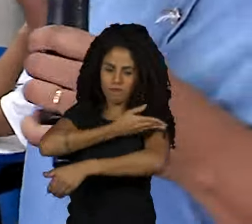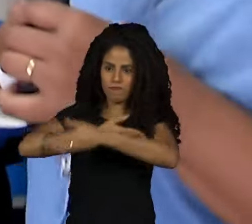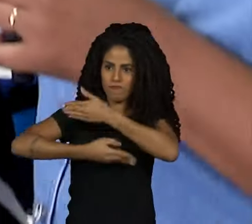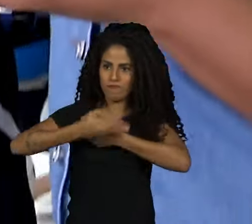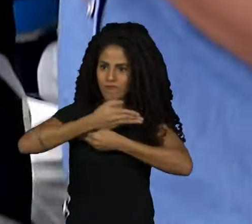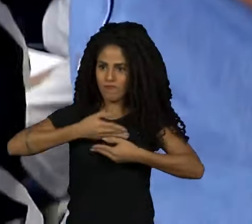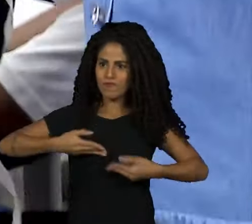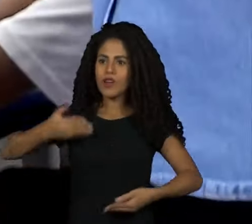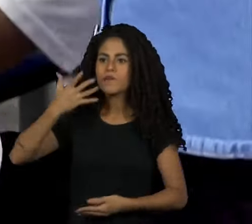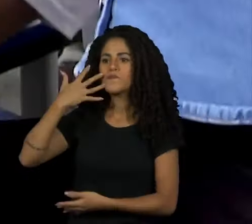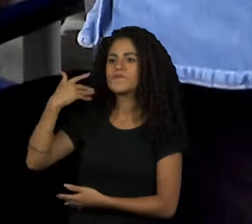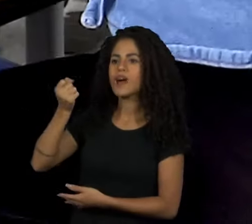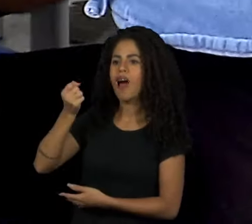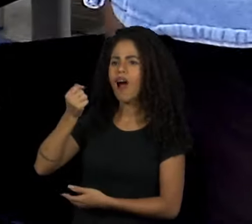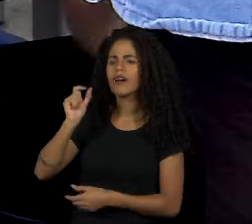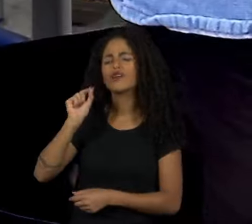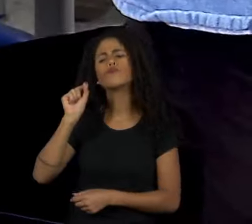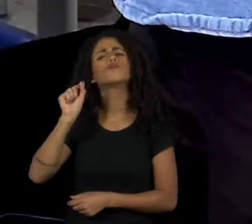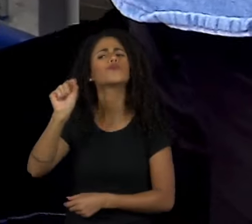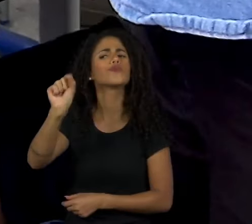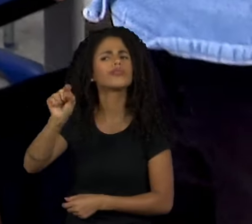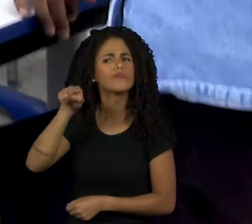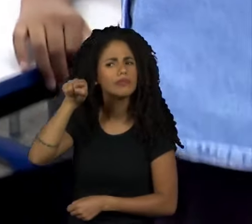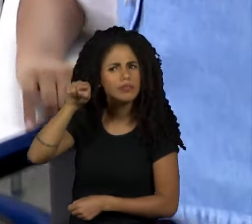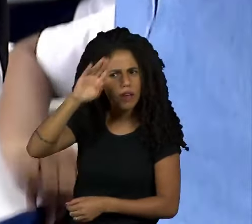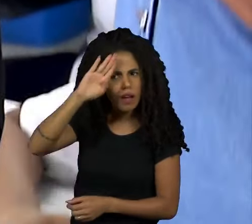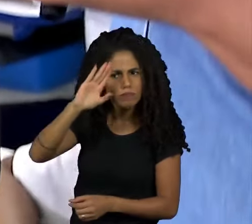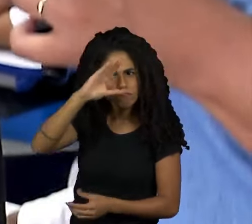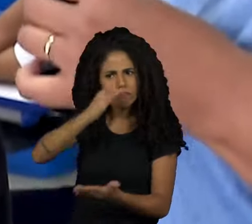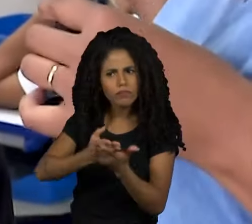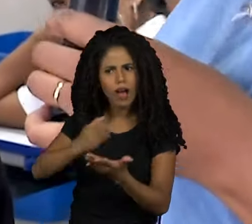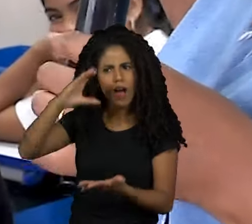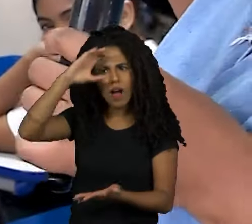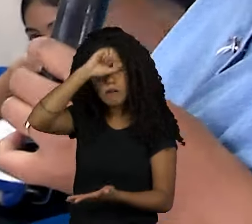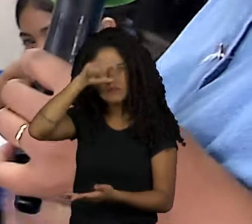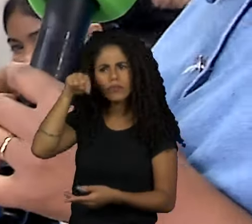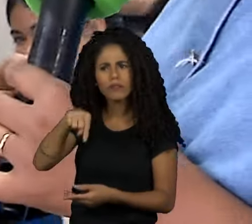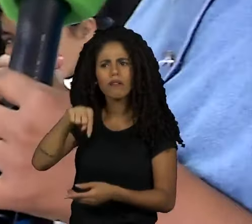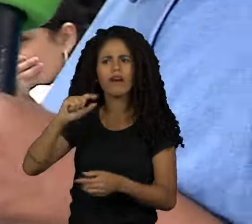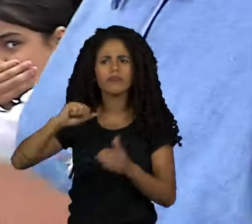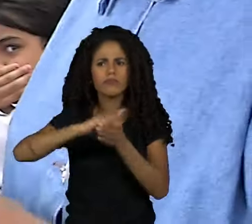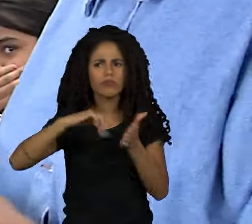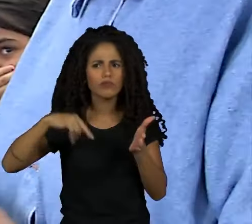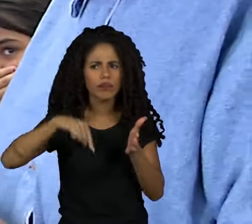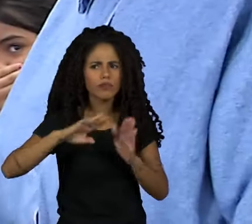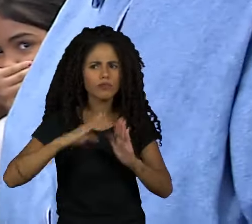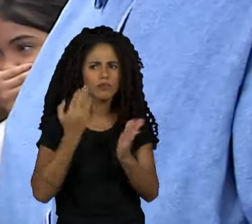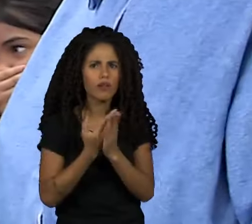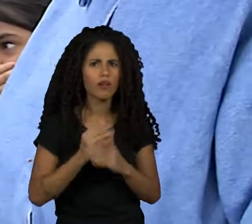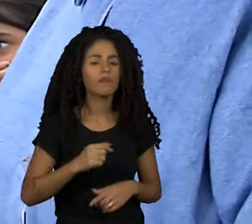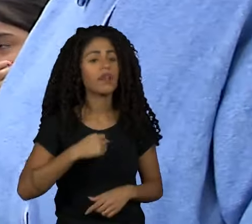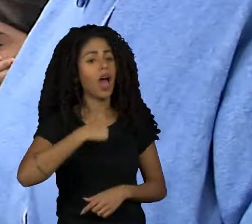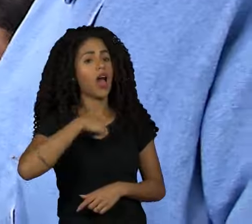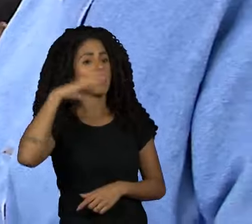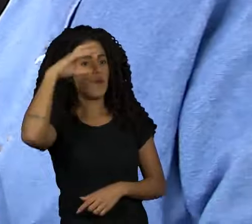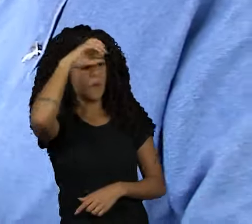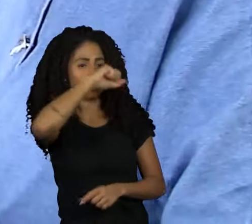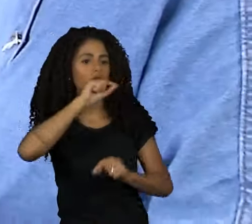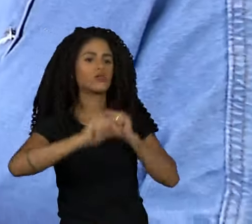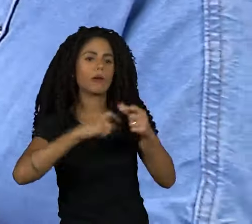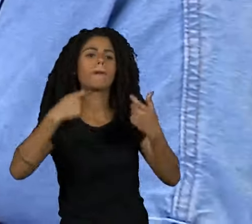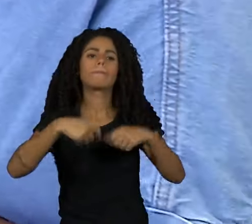brancas. Me conta, o que você aprendeu sobre o mosquito, né, o Aedes aegypti, nessa atividade aqui da sua escola? Ah, eu aprendi que pode... que